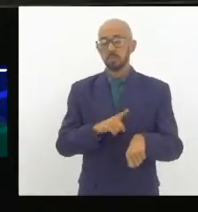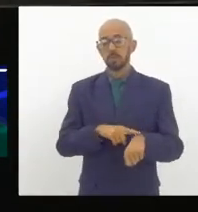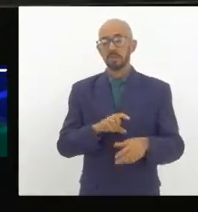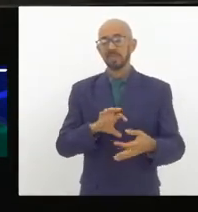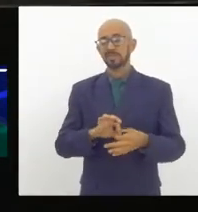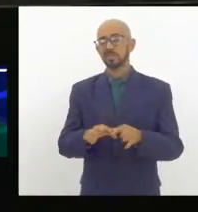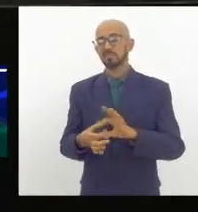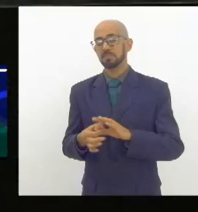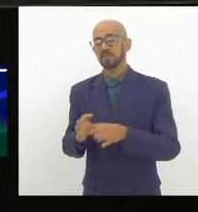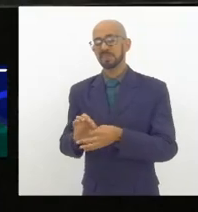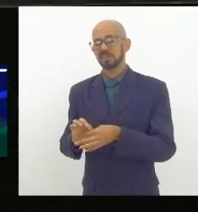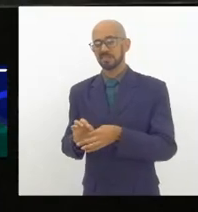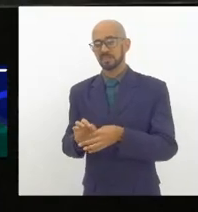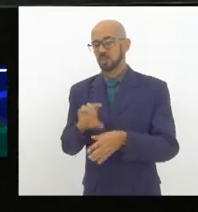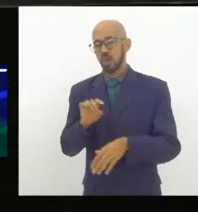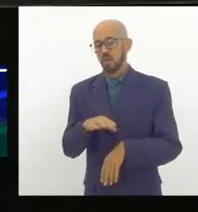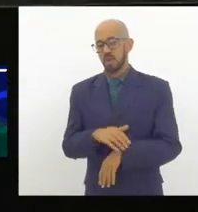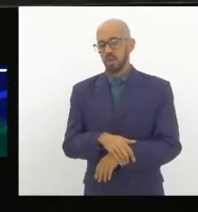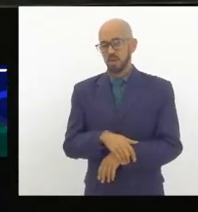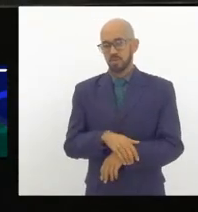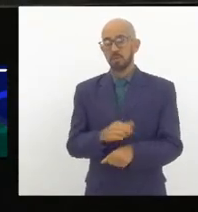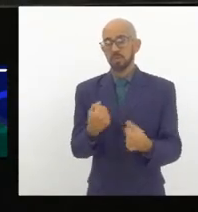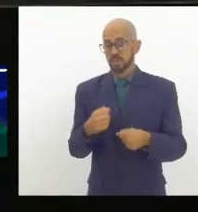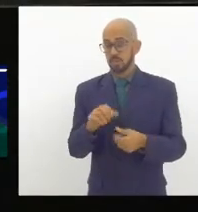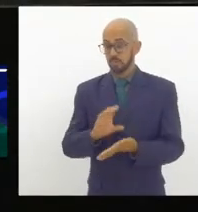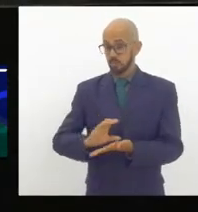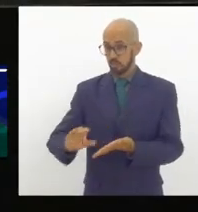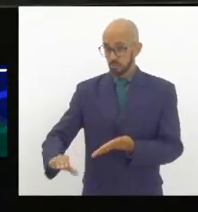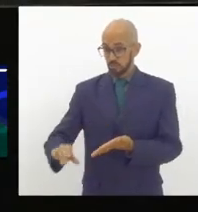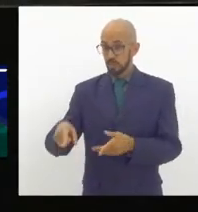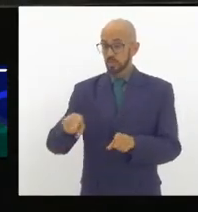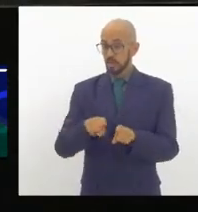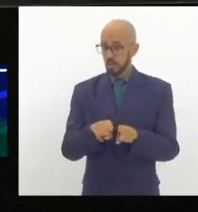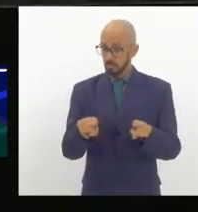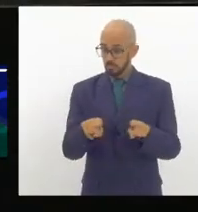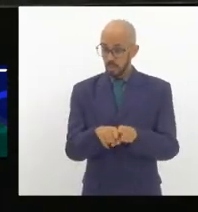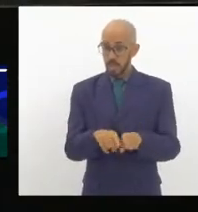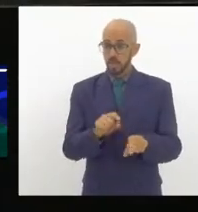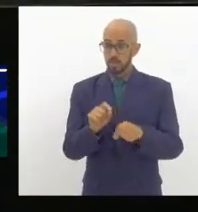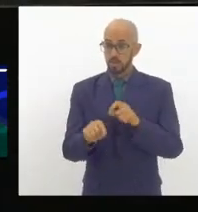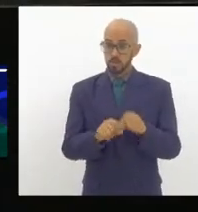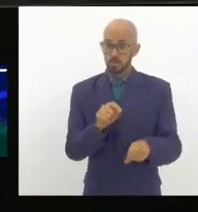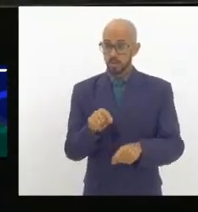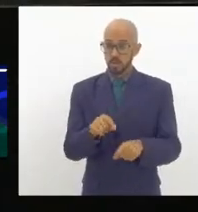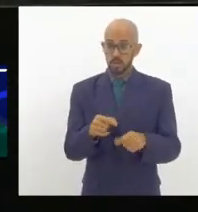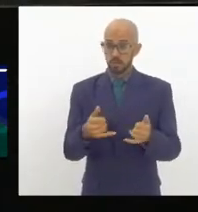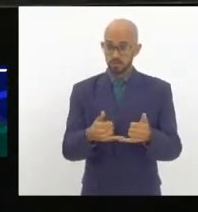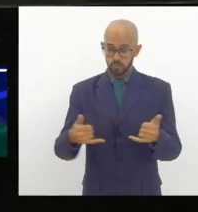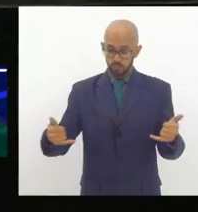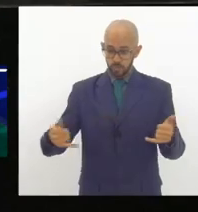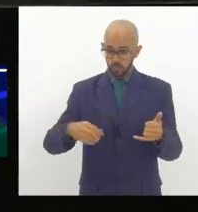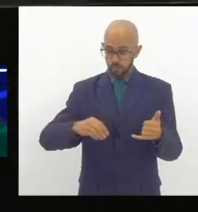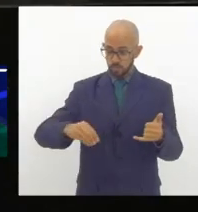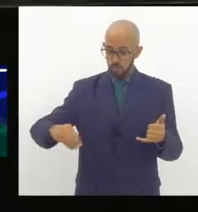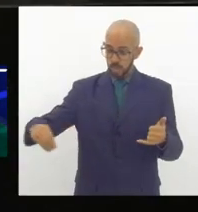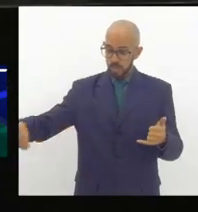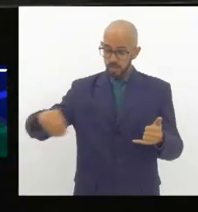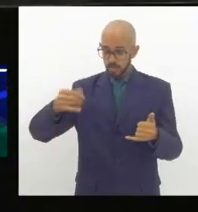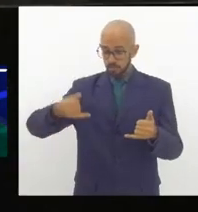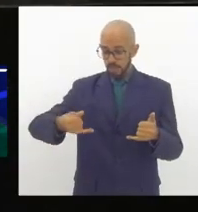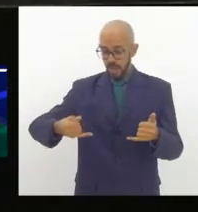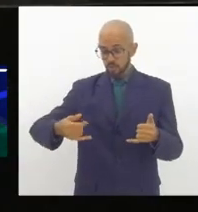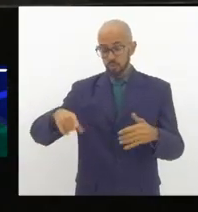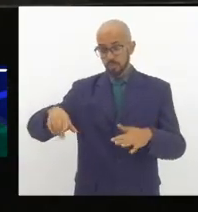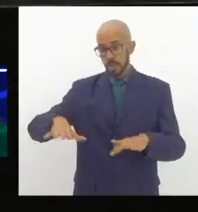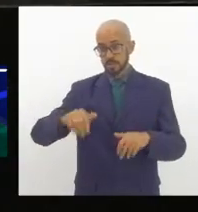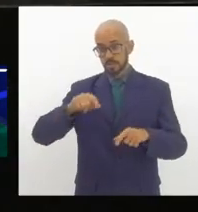das Olimpíadas então devia ter investimento na questão da dos cabos subterrâneos na principalmente na